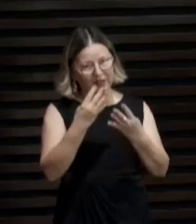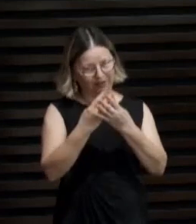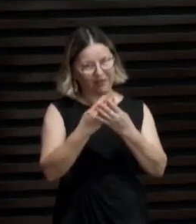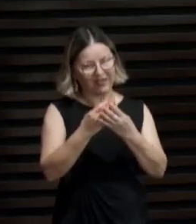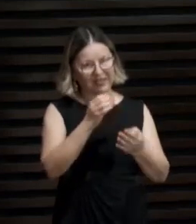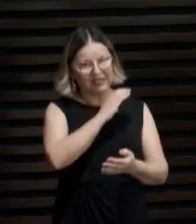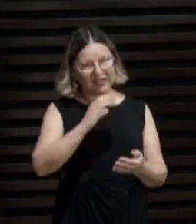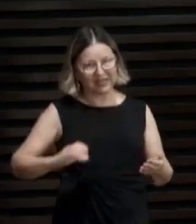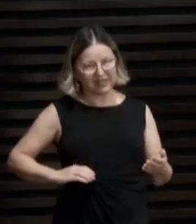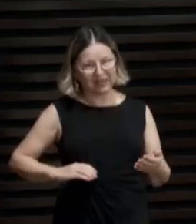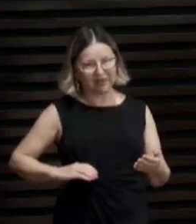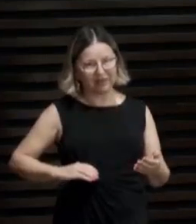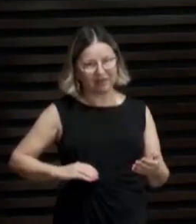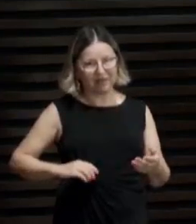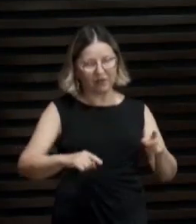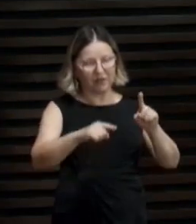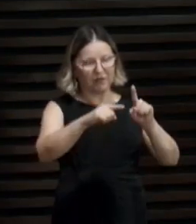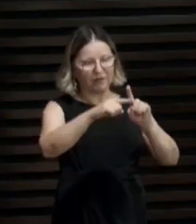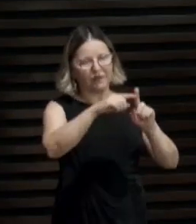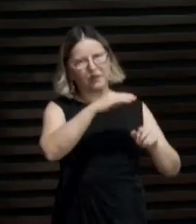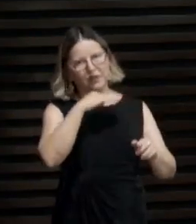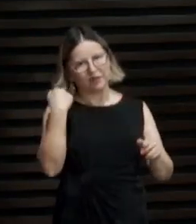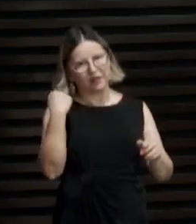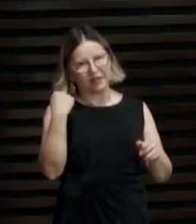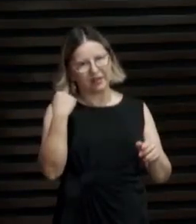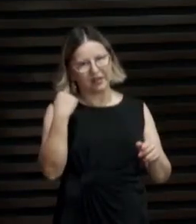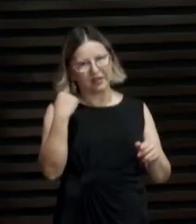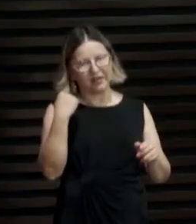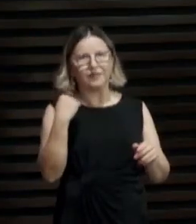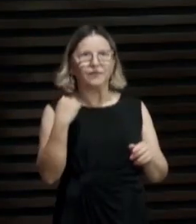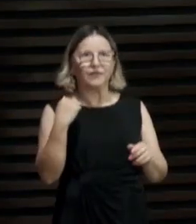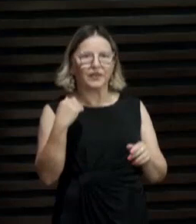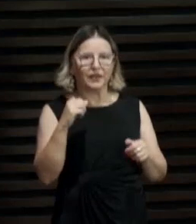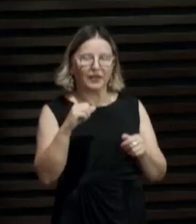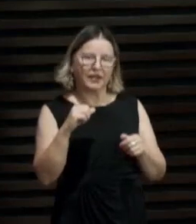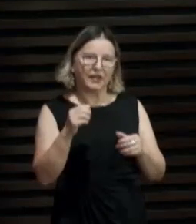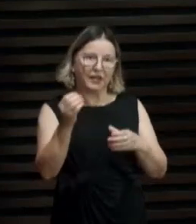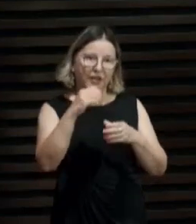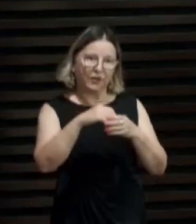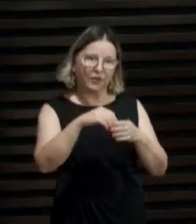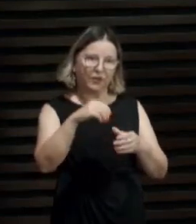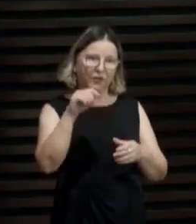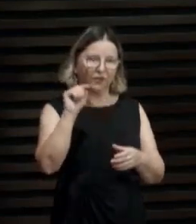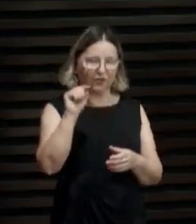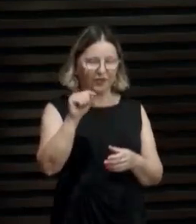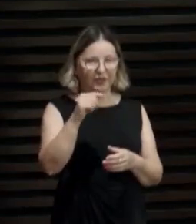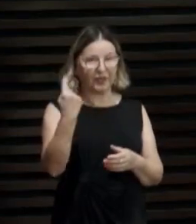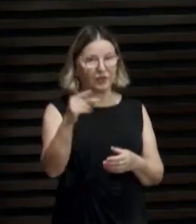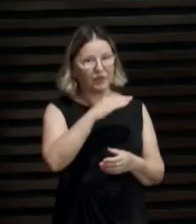ao morrer na cruz, levou o seu velho homem e ali crucificou também a sua natureza perversa? Que na